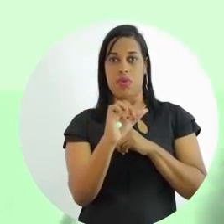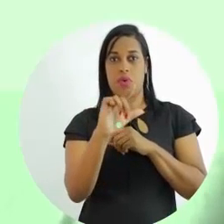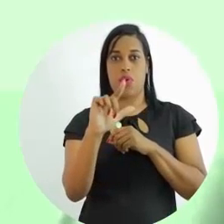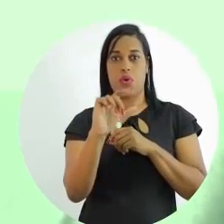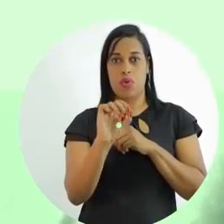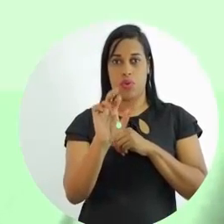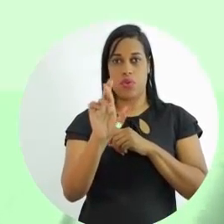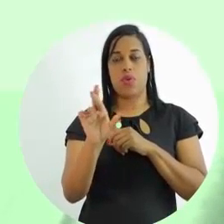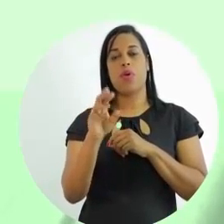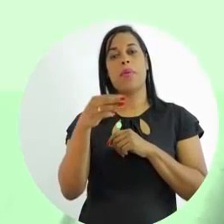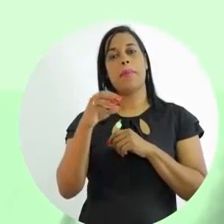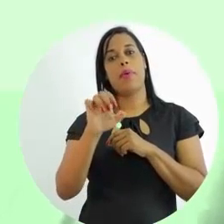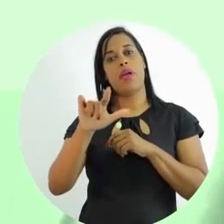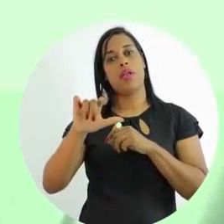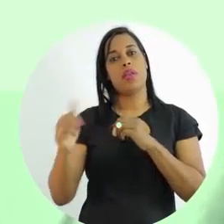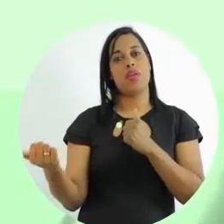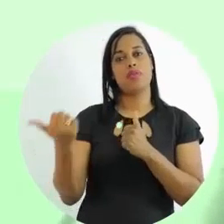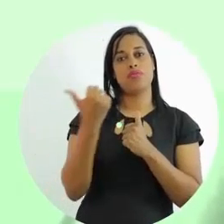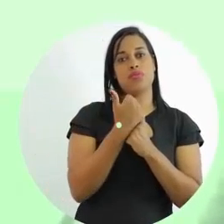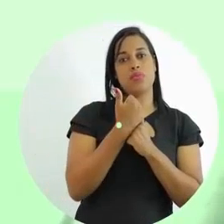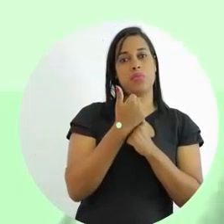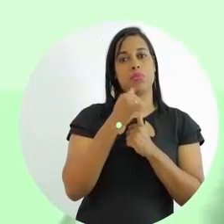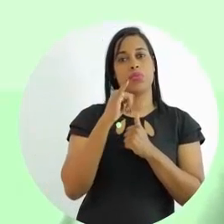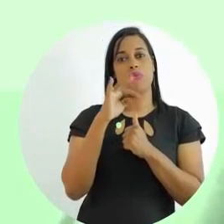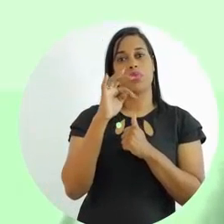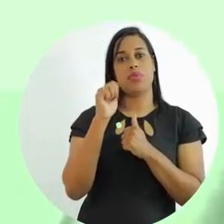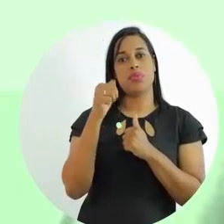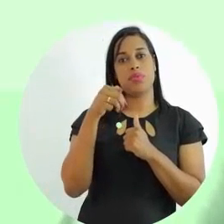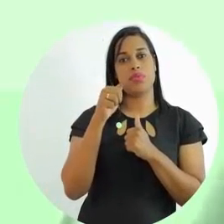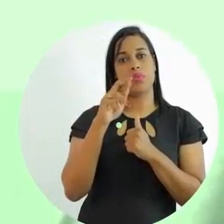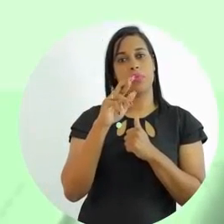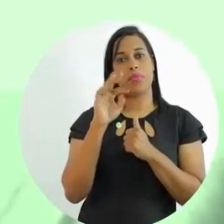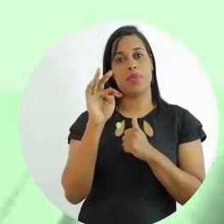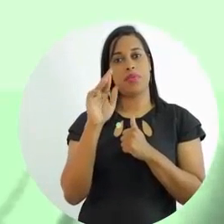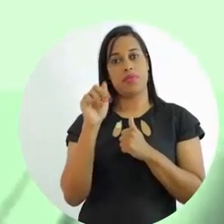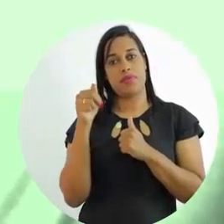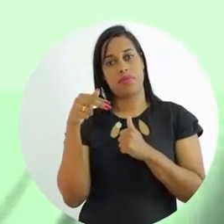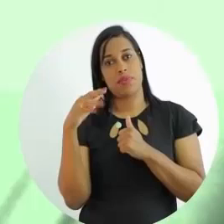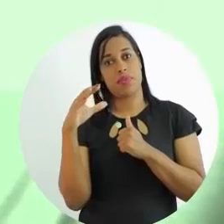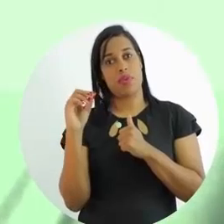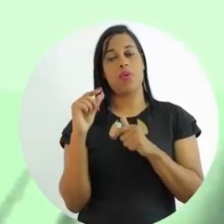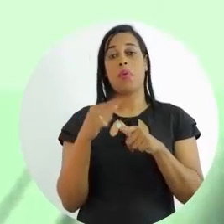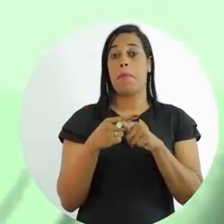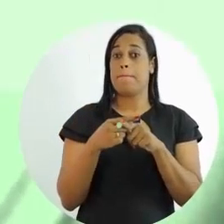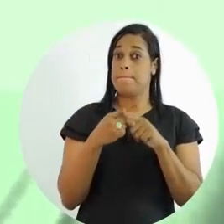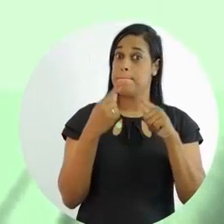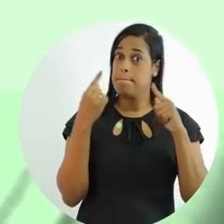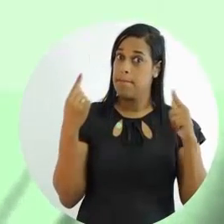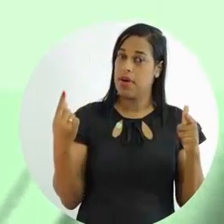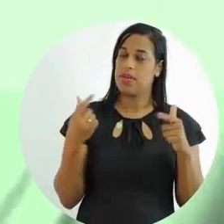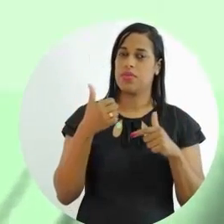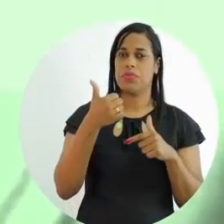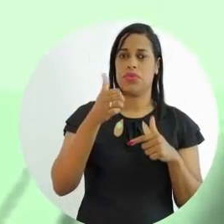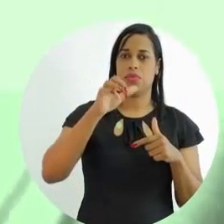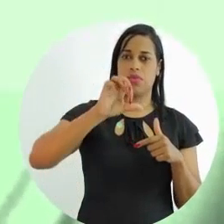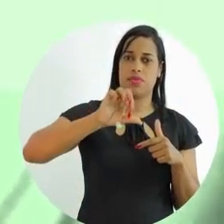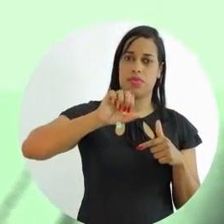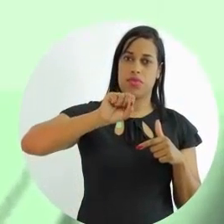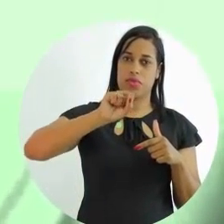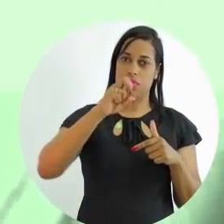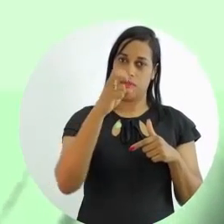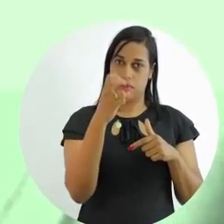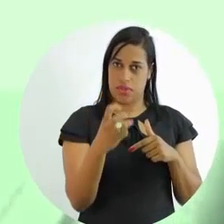de impeachment e assume o seu vice, Itamar Franco. Mas ainda antes, logo após